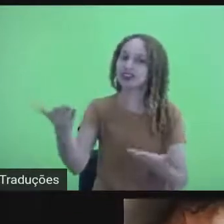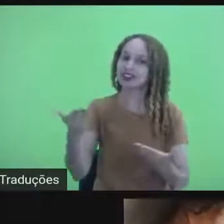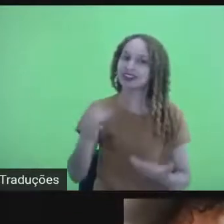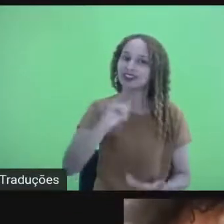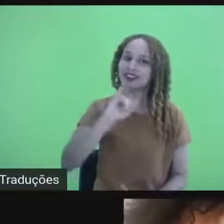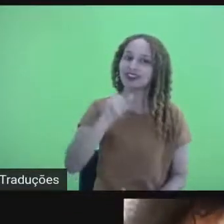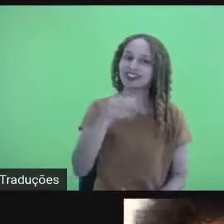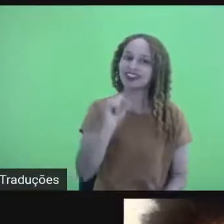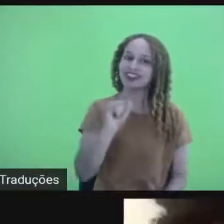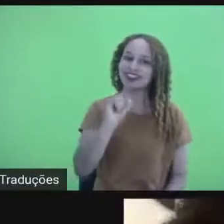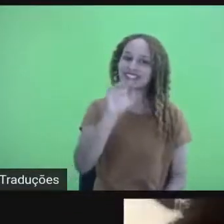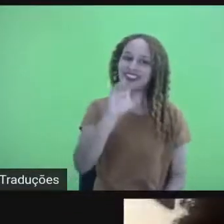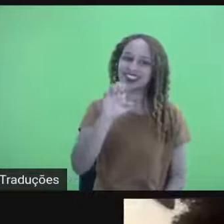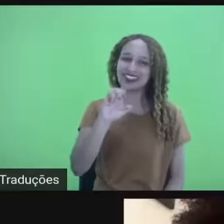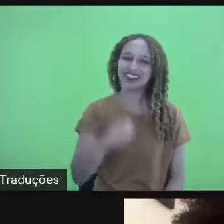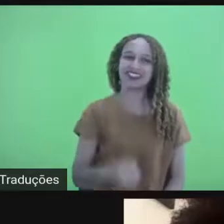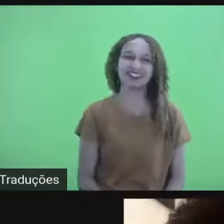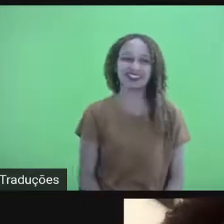Bert.